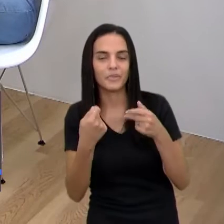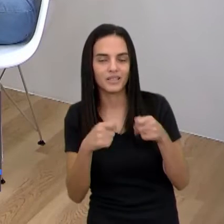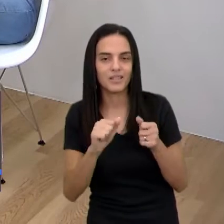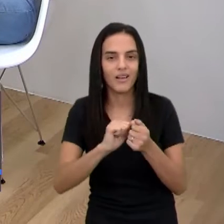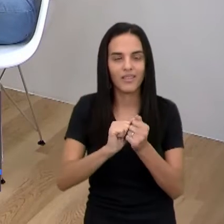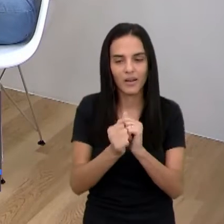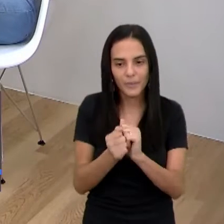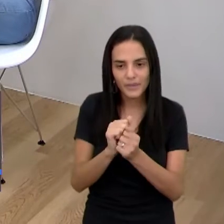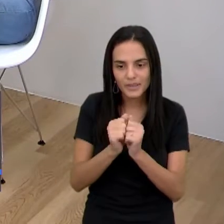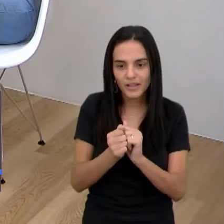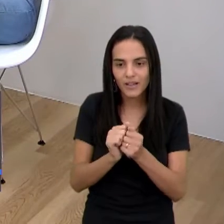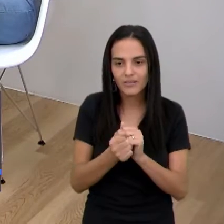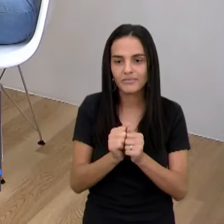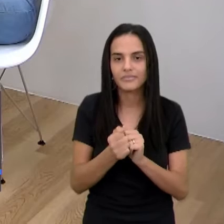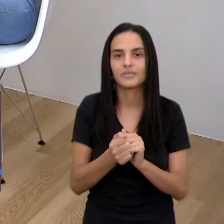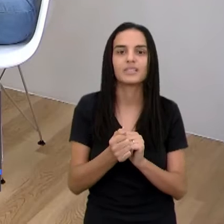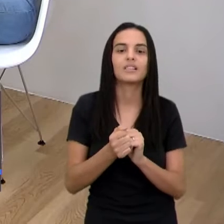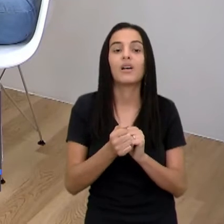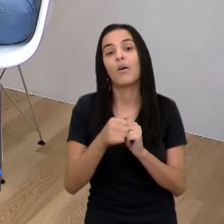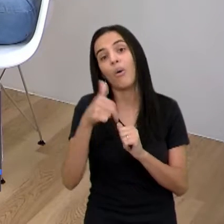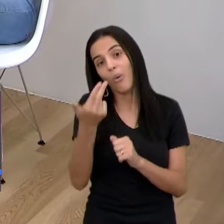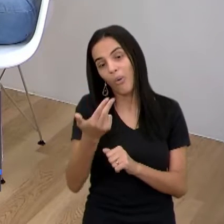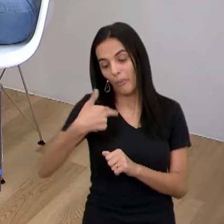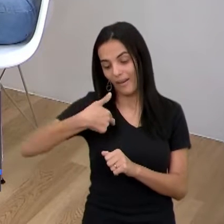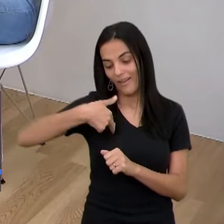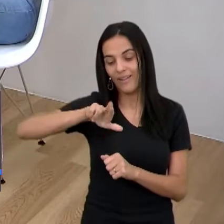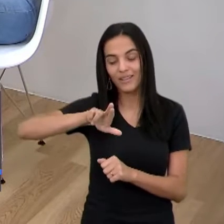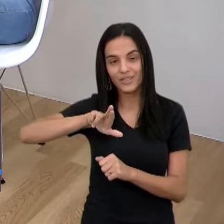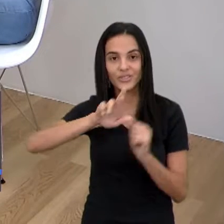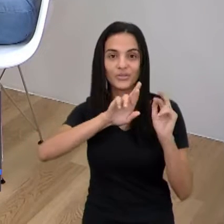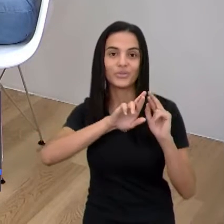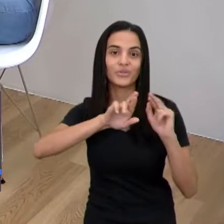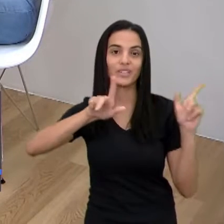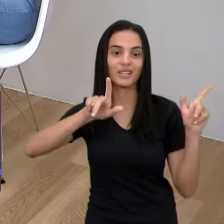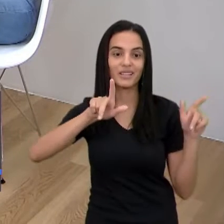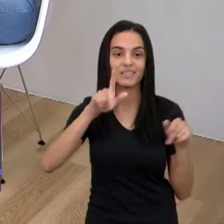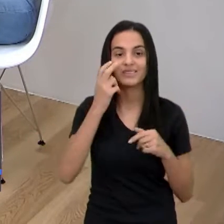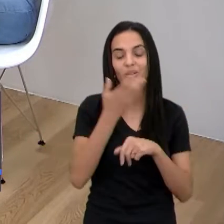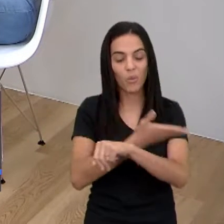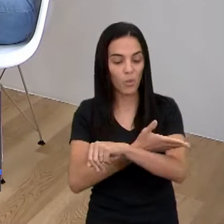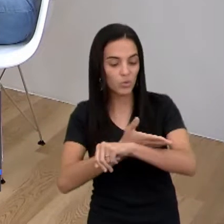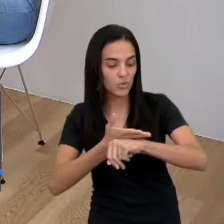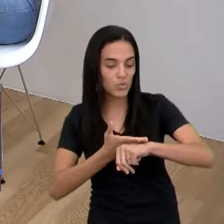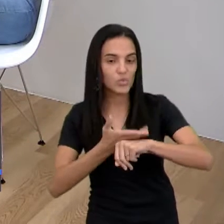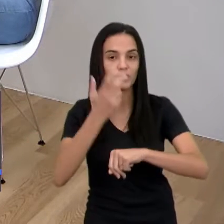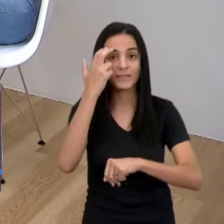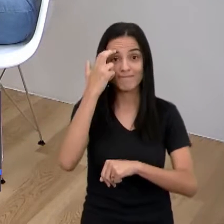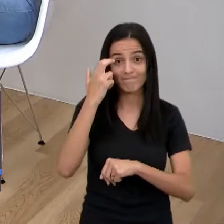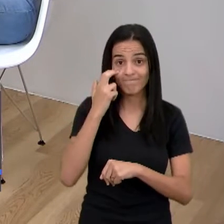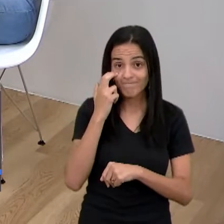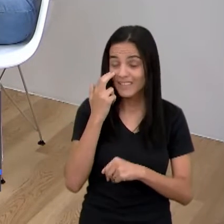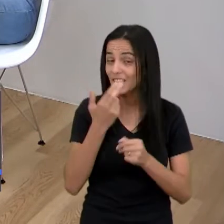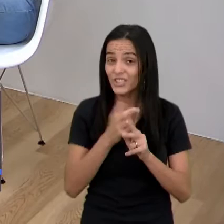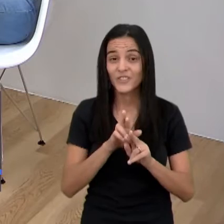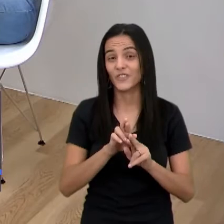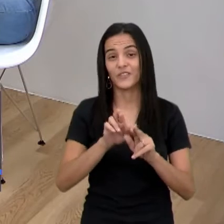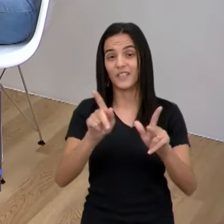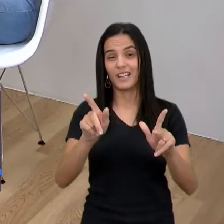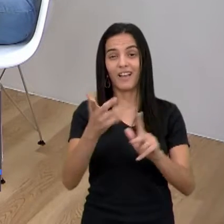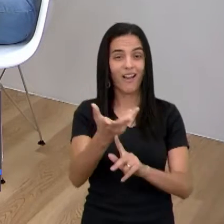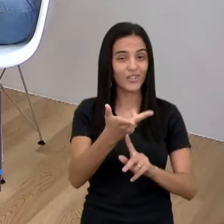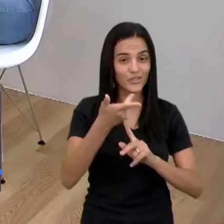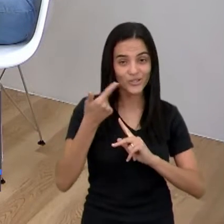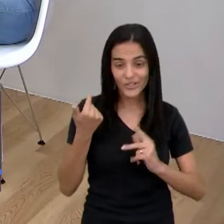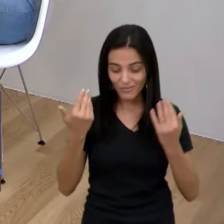com isso, né? Muitas vezes com uma religião diferente, uma cultura, com hábitos completamente culturais, diferentes,